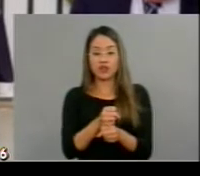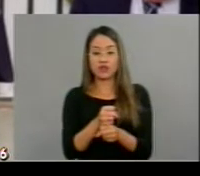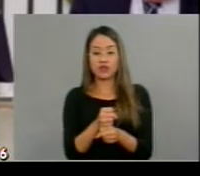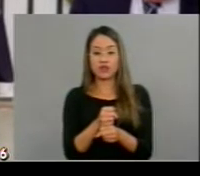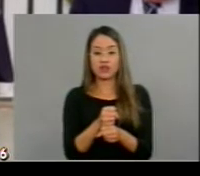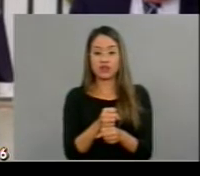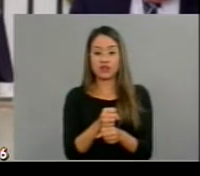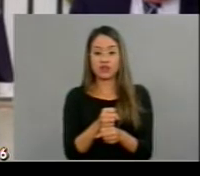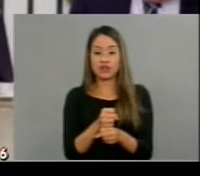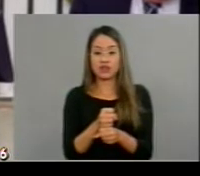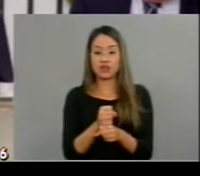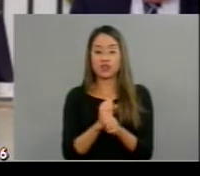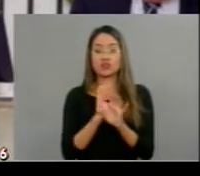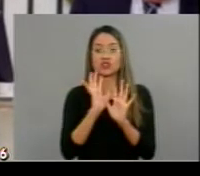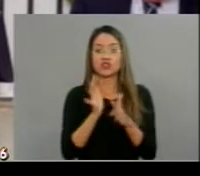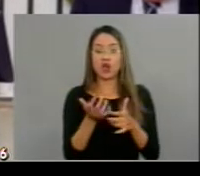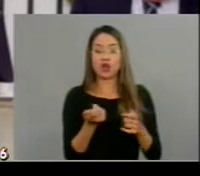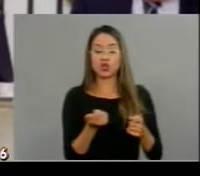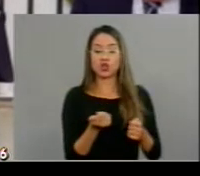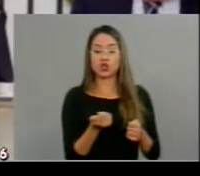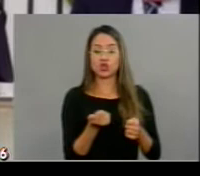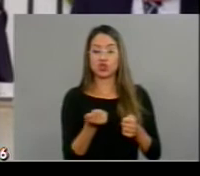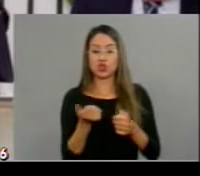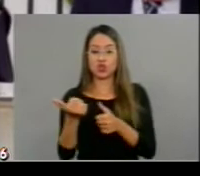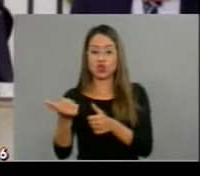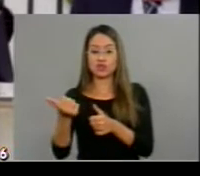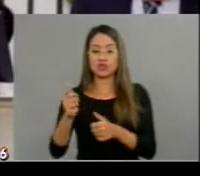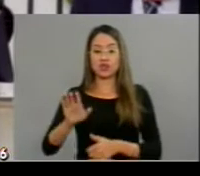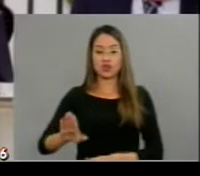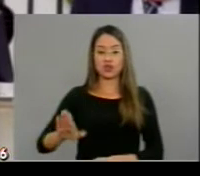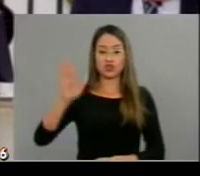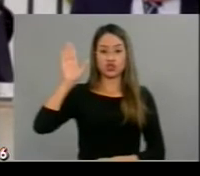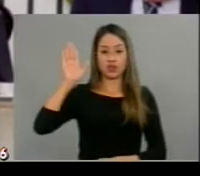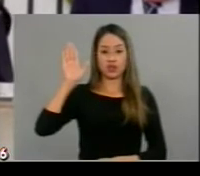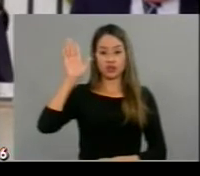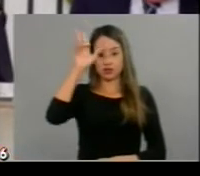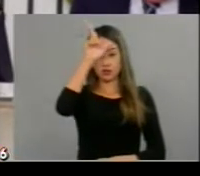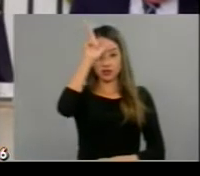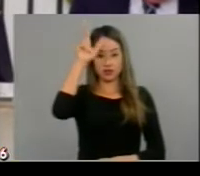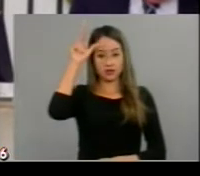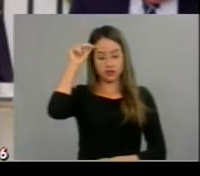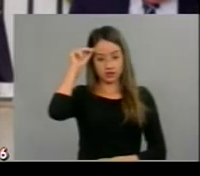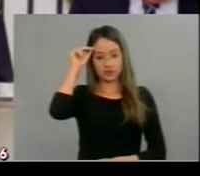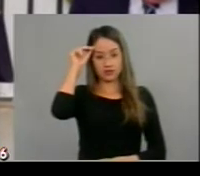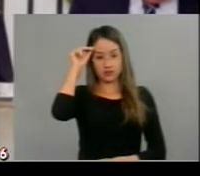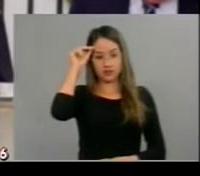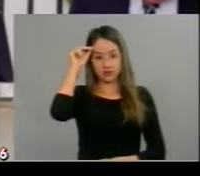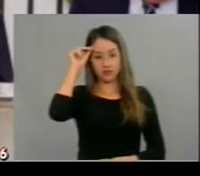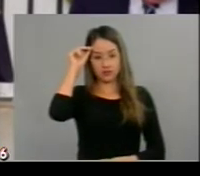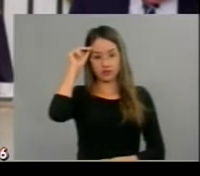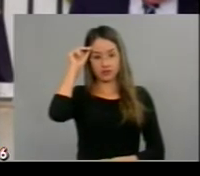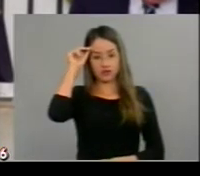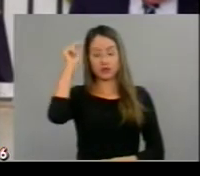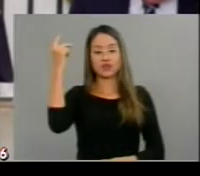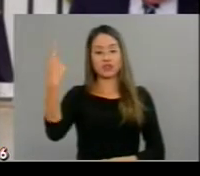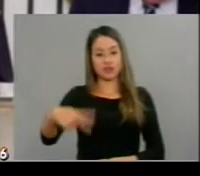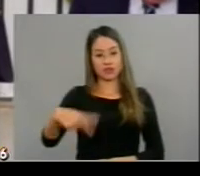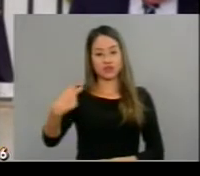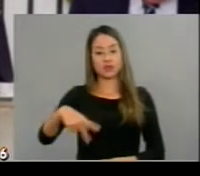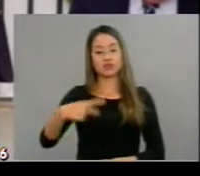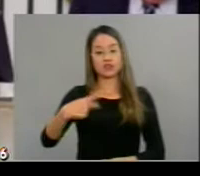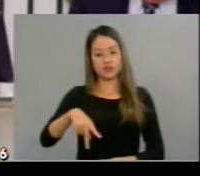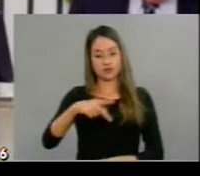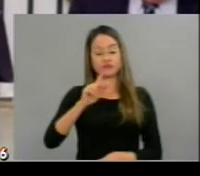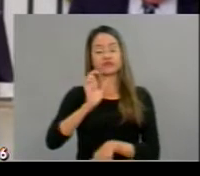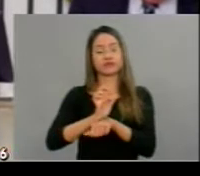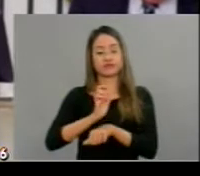estão fazendo doações aos candidatos a prefeito por parte do governo do estado, inclusive,